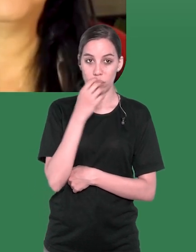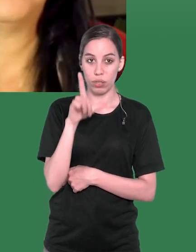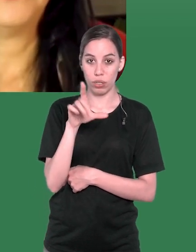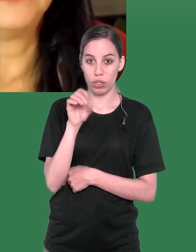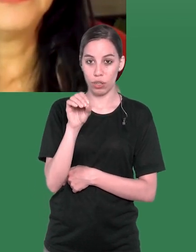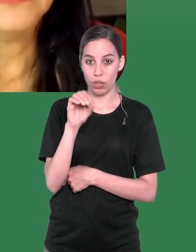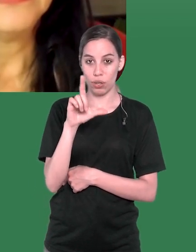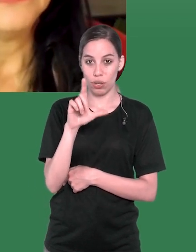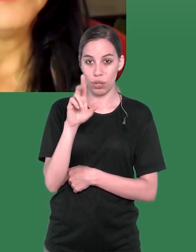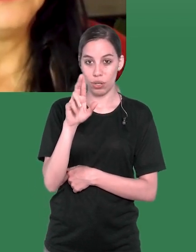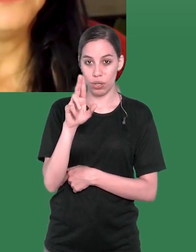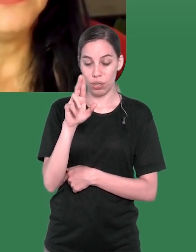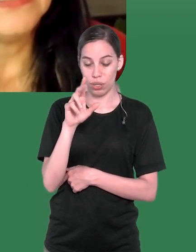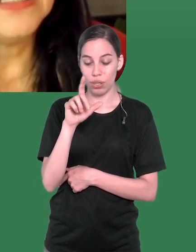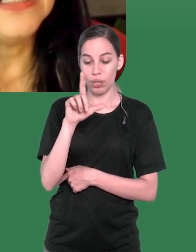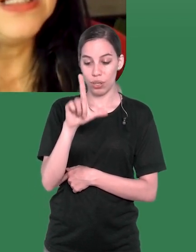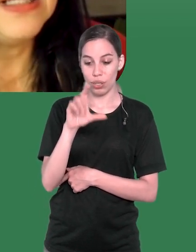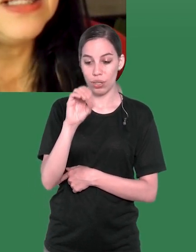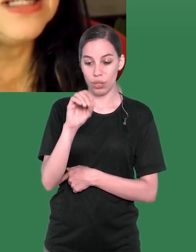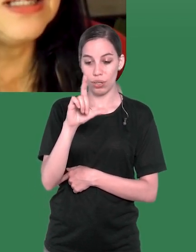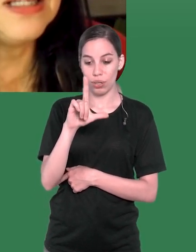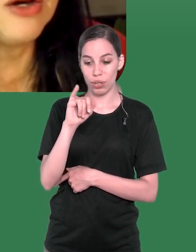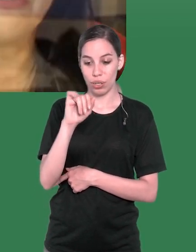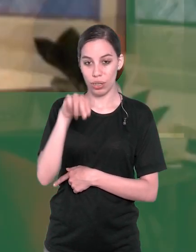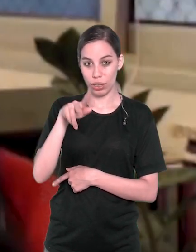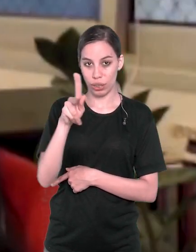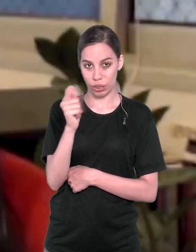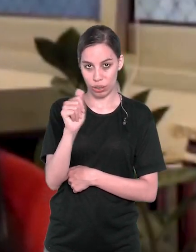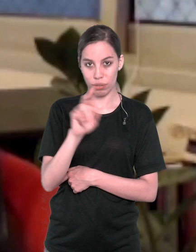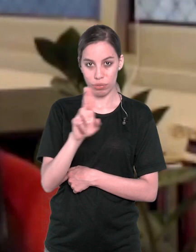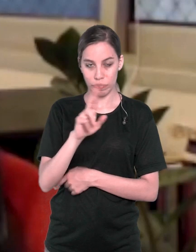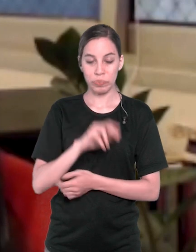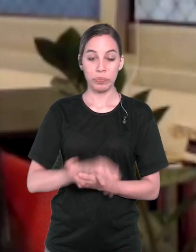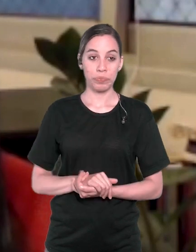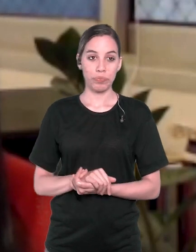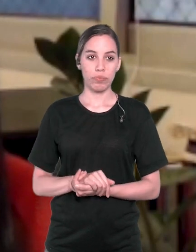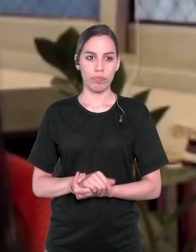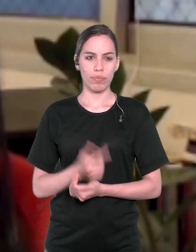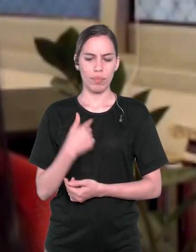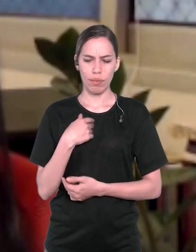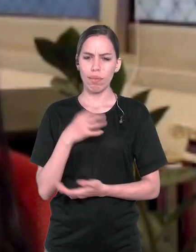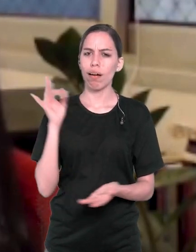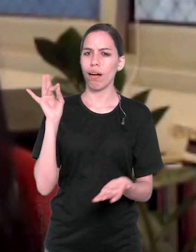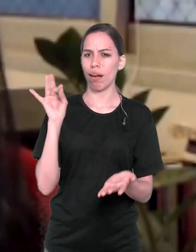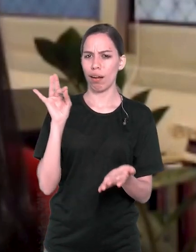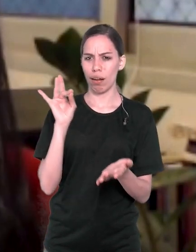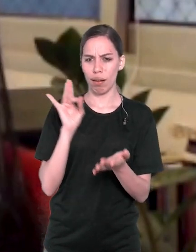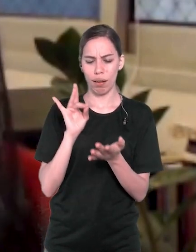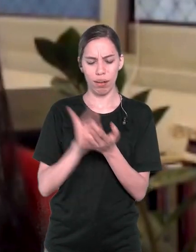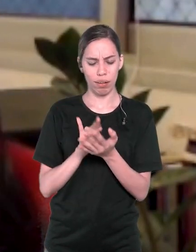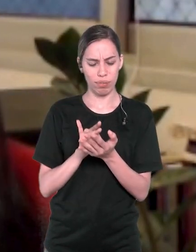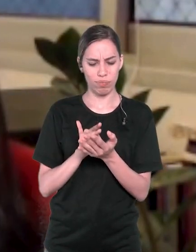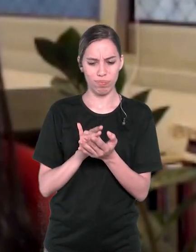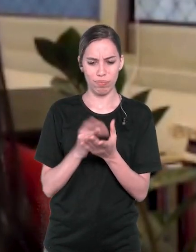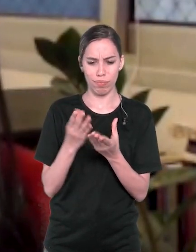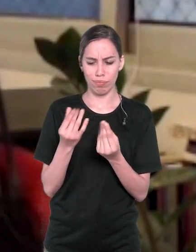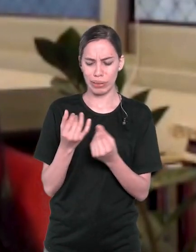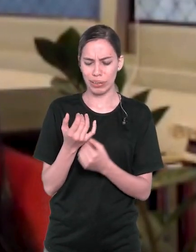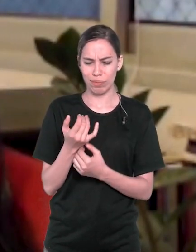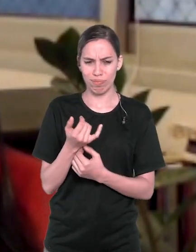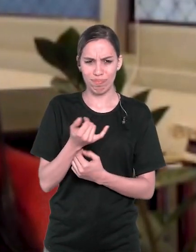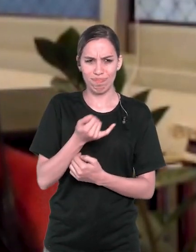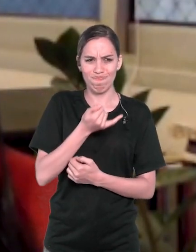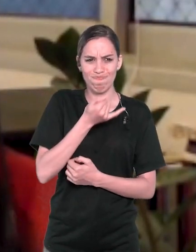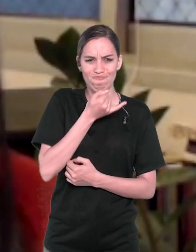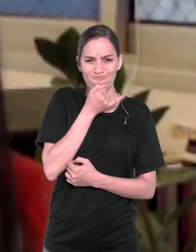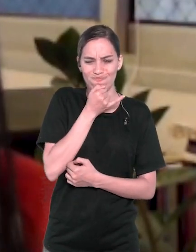Lalinha. Né? E eu fiquei realmente muito atravessada,